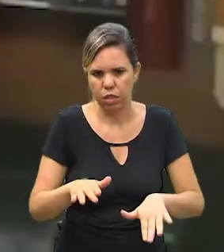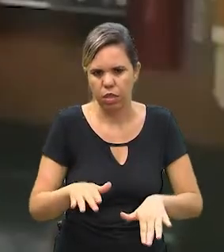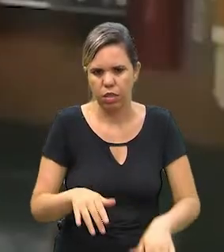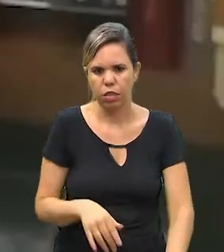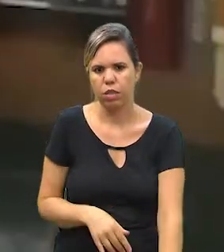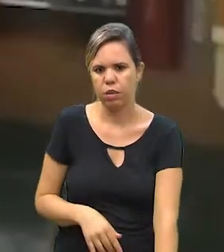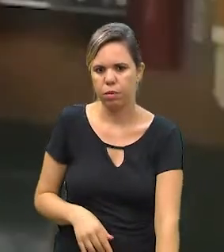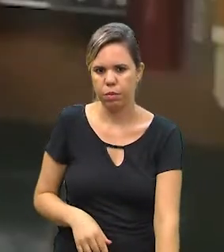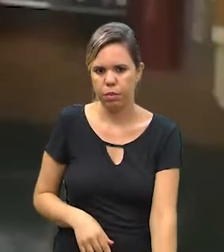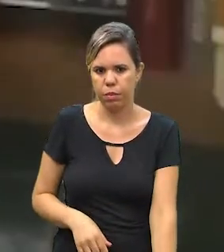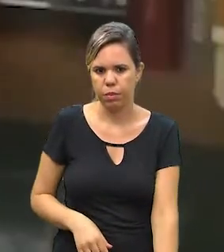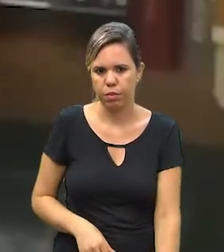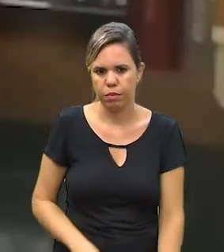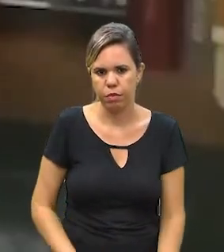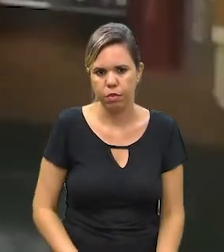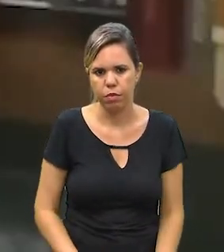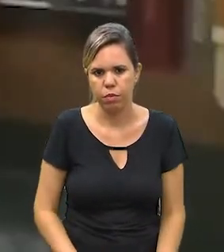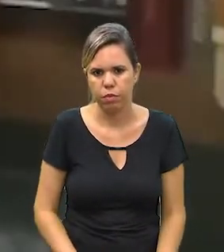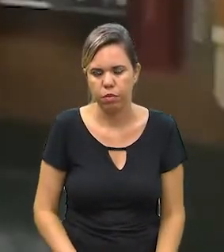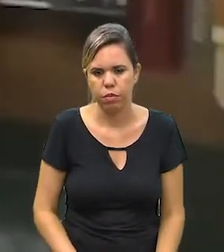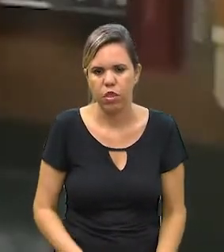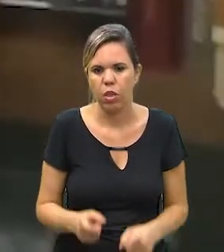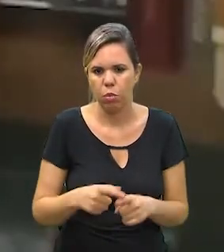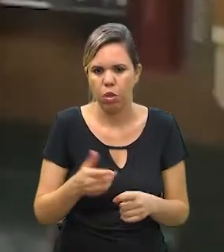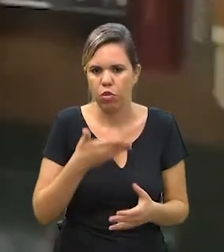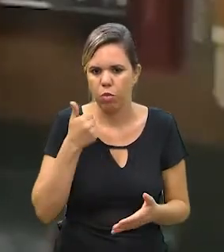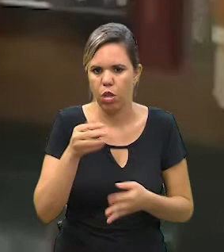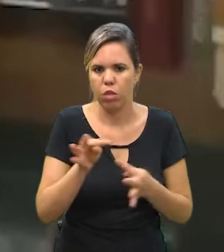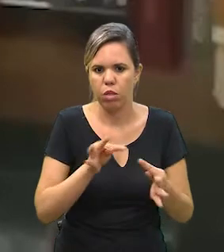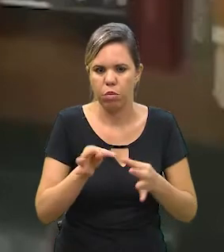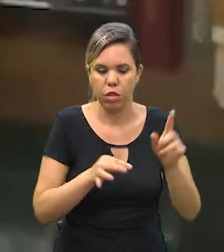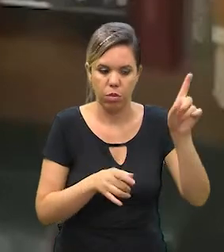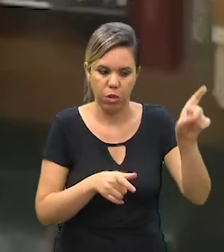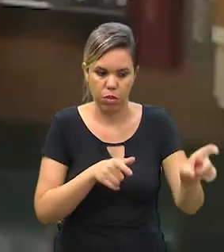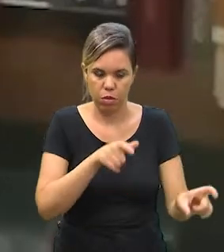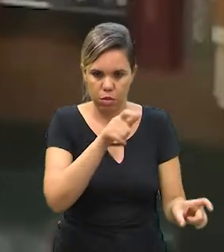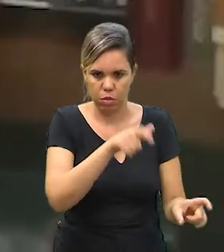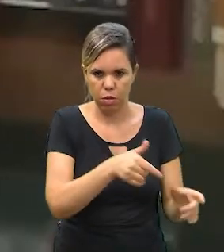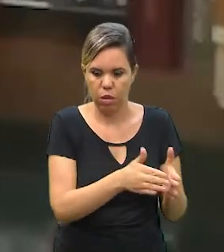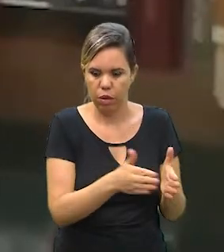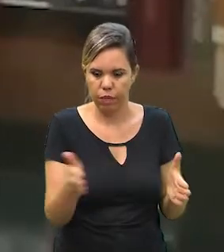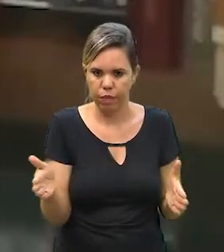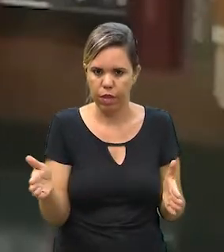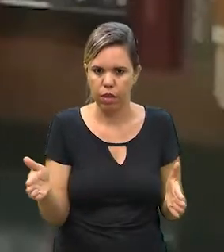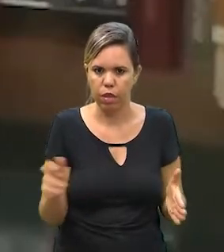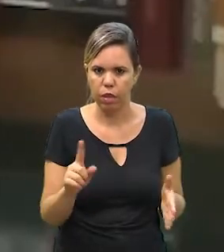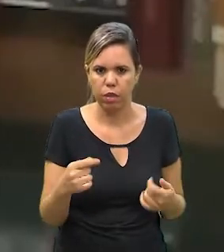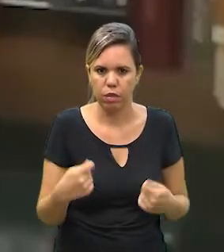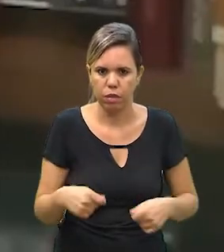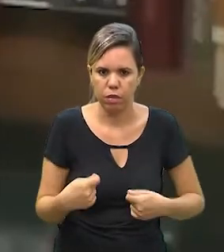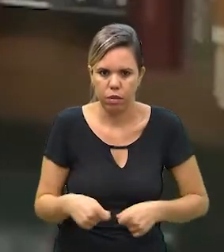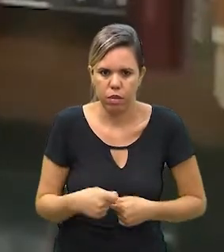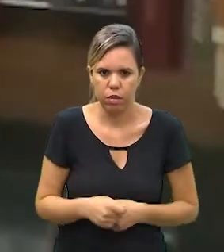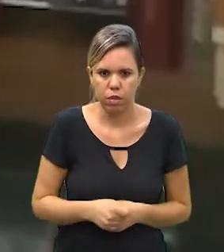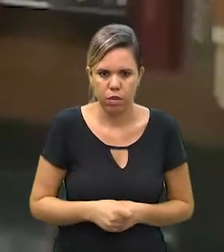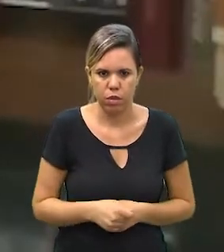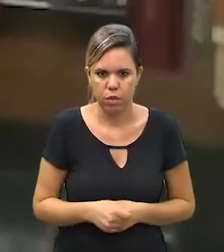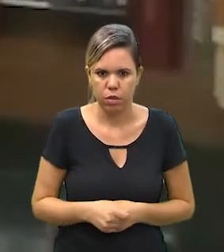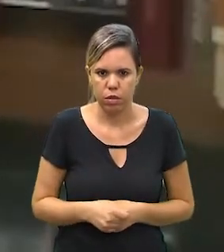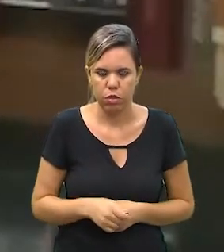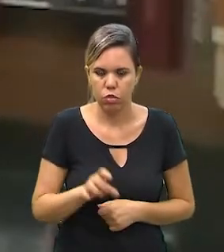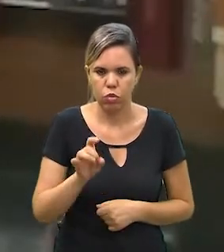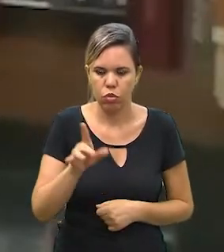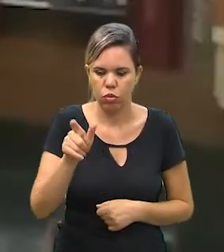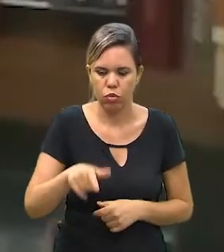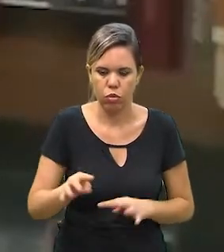situação, o médico vai indicar o melhor tratamento para aquela paciente naquela fase. e não necessariamente ela pode ficar com um só tipo